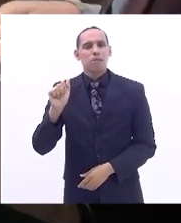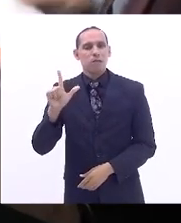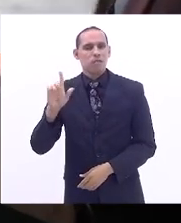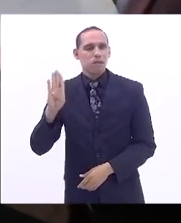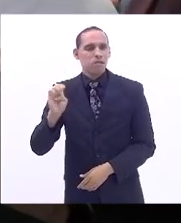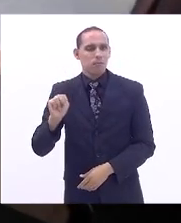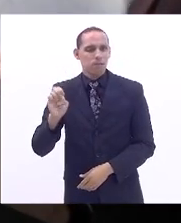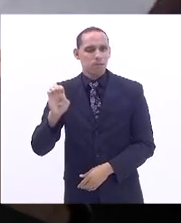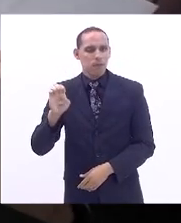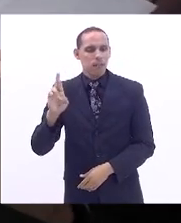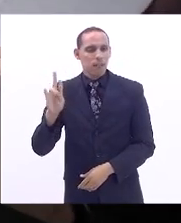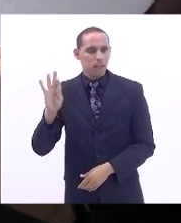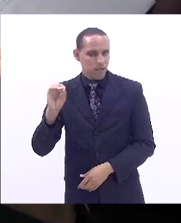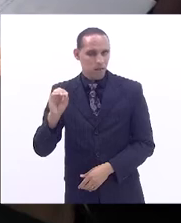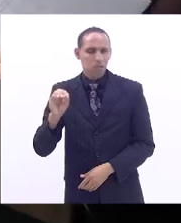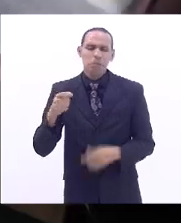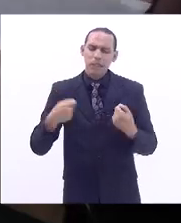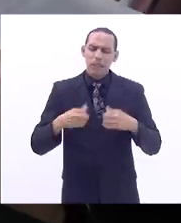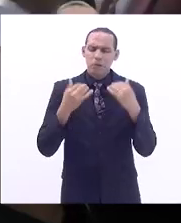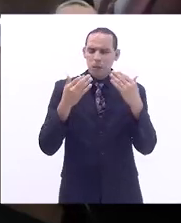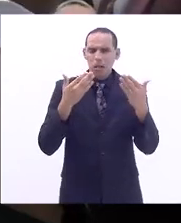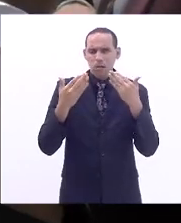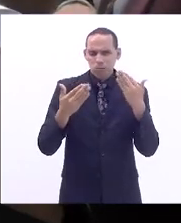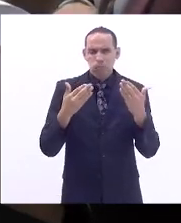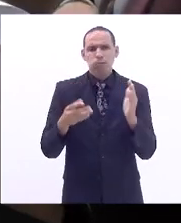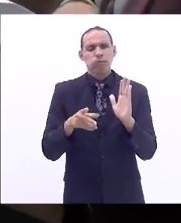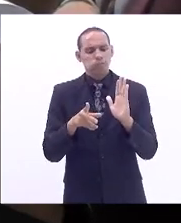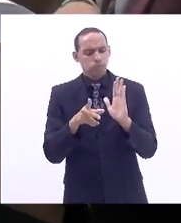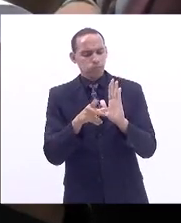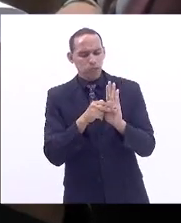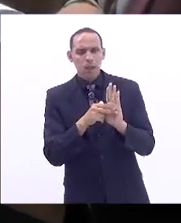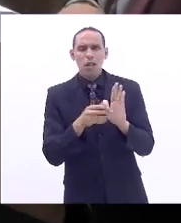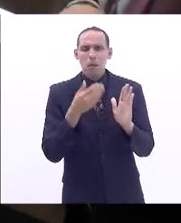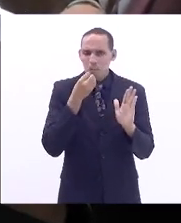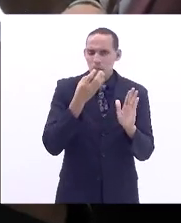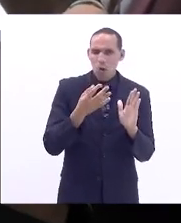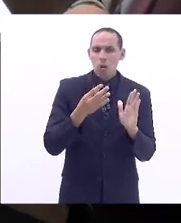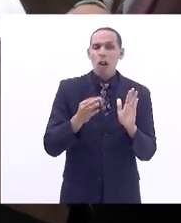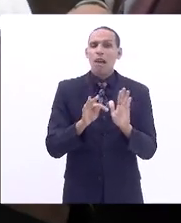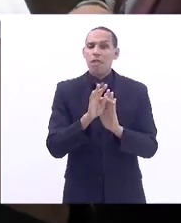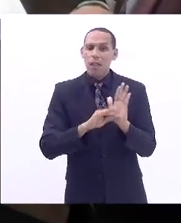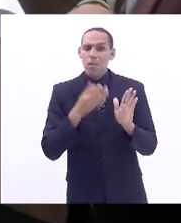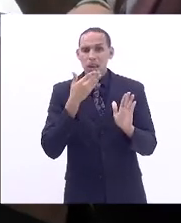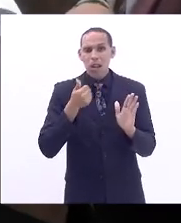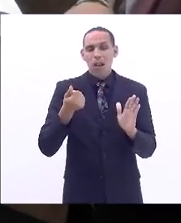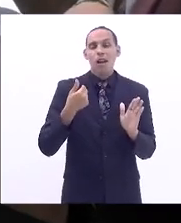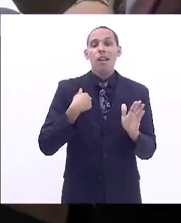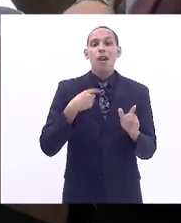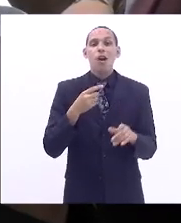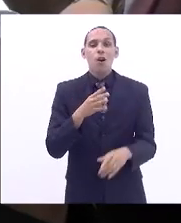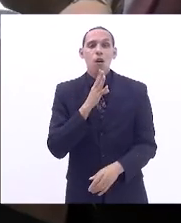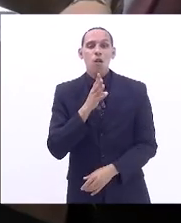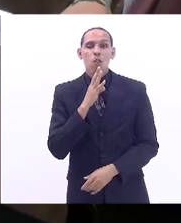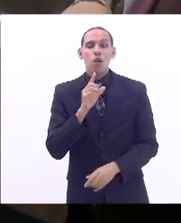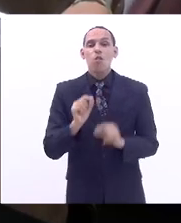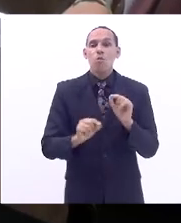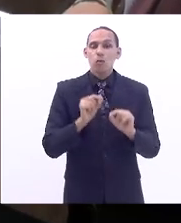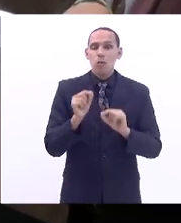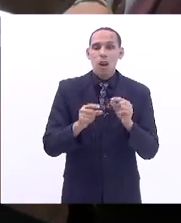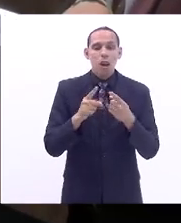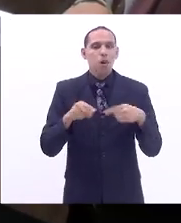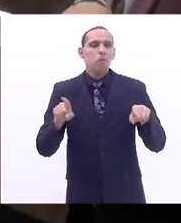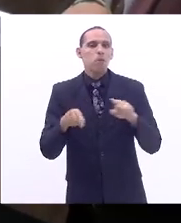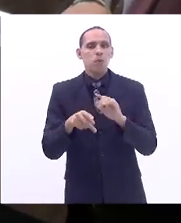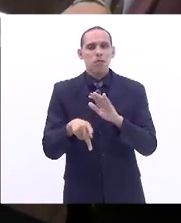que levar em conta as emendas fazer uma boa de essa culpa eu não fato concreto objetivo eu conheço vários André consigo músico da orquestra de cordas Da Grota de Niterói